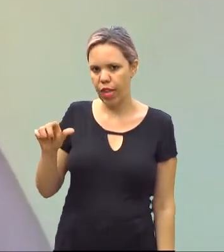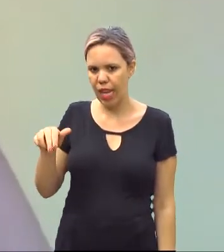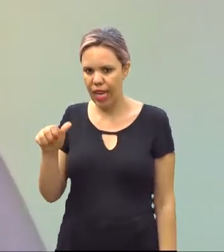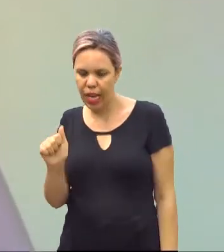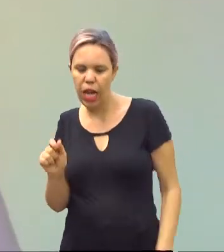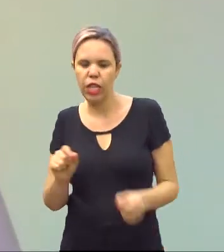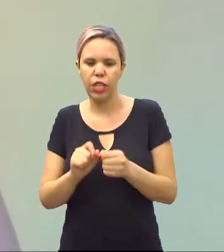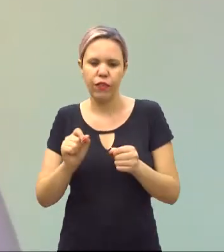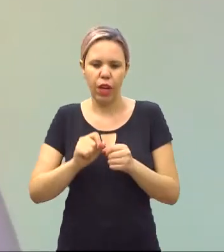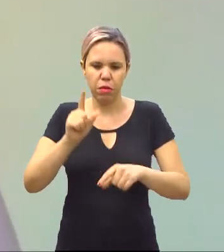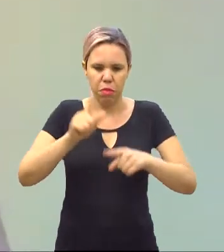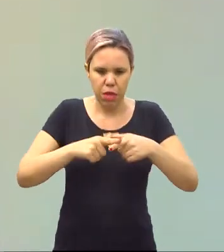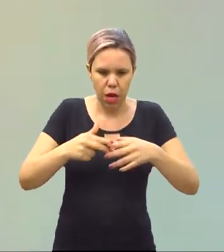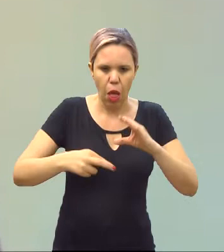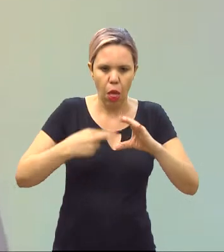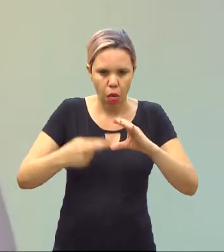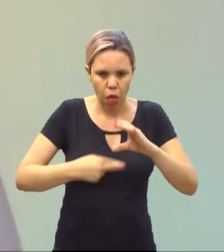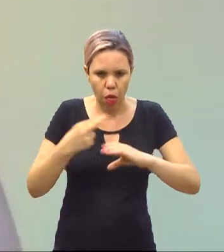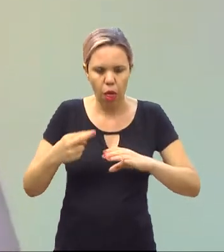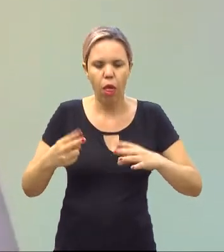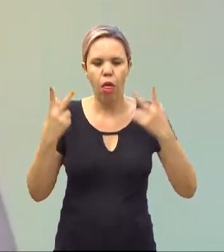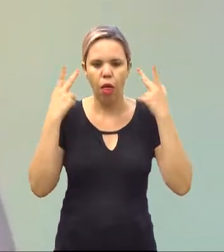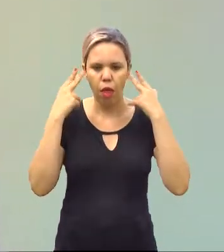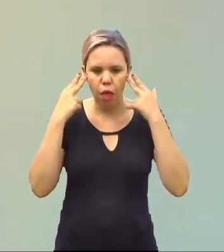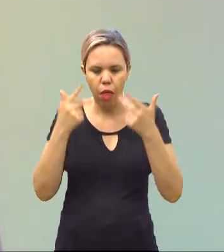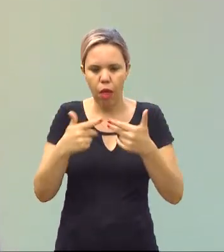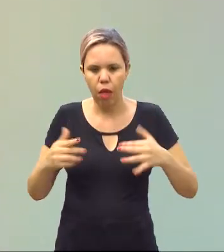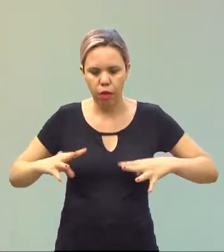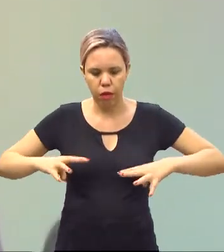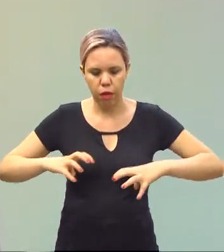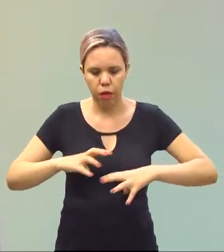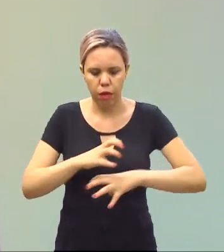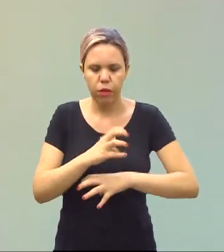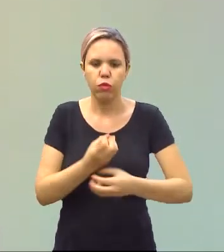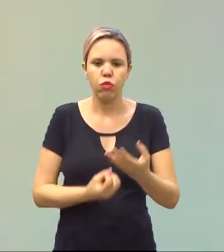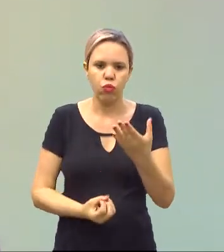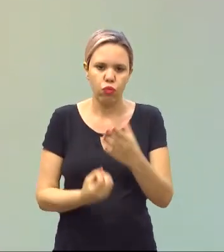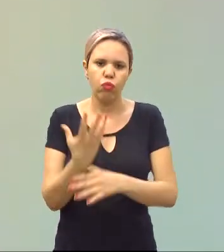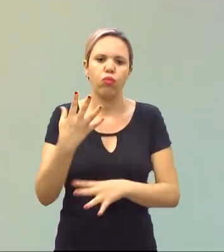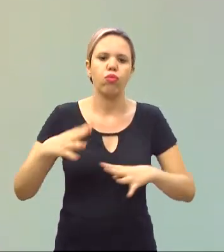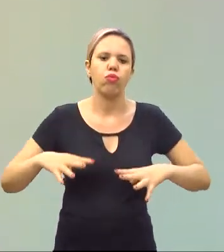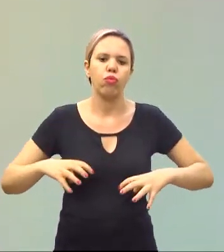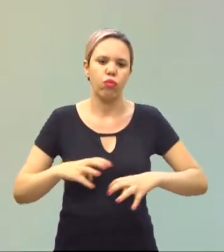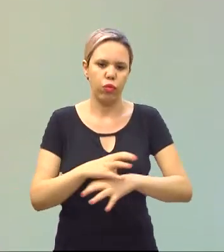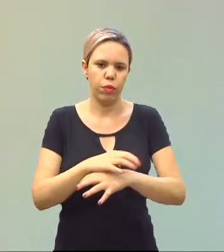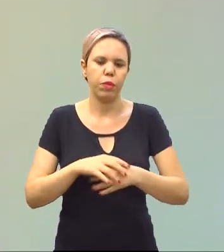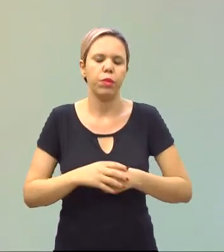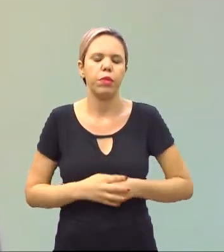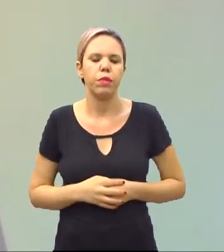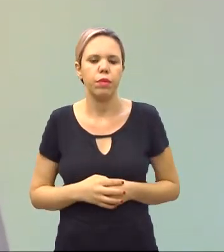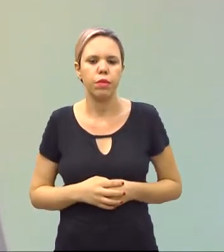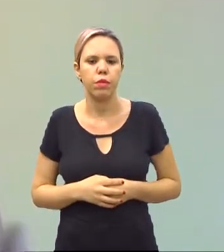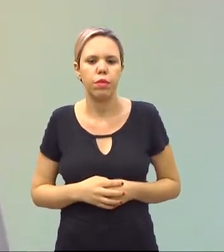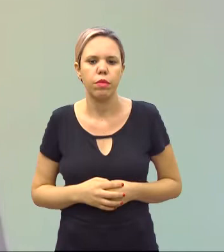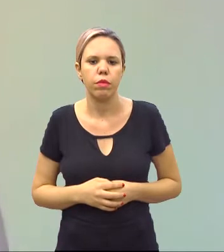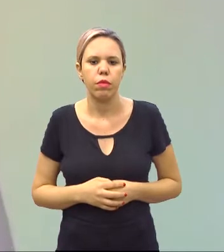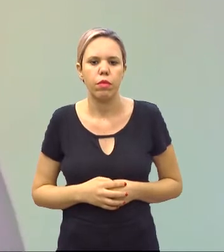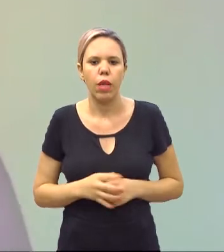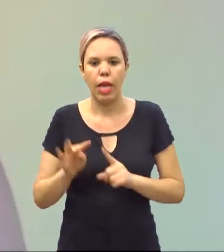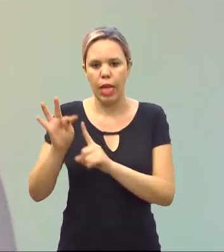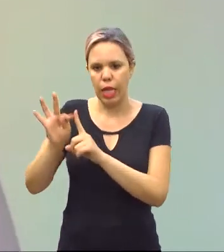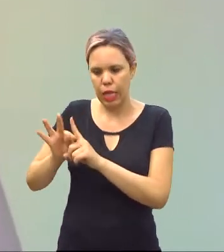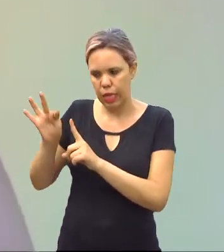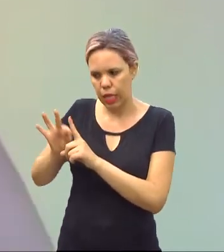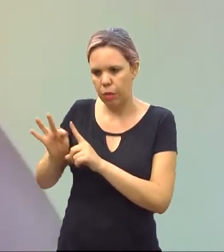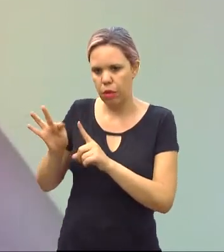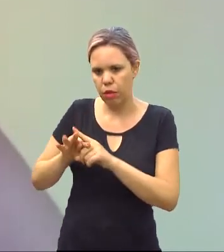matérias orgânicas são micro-organismos, né, o que acaba gerando ali uma alta temperatura